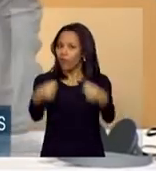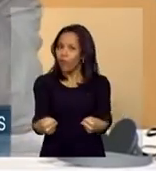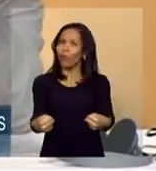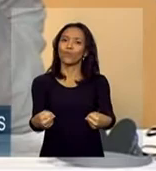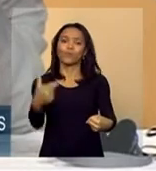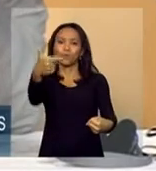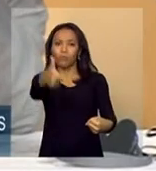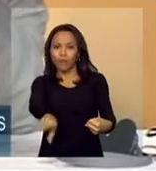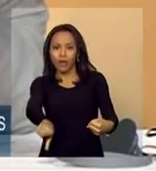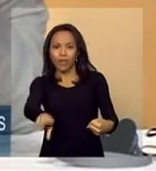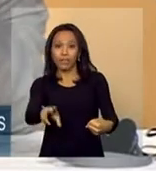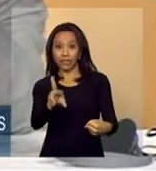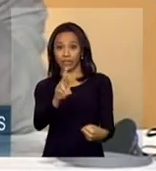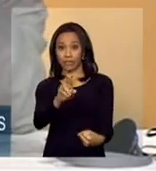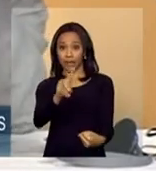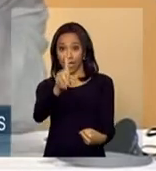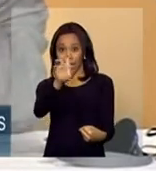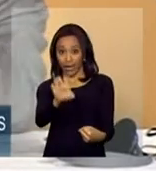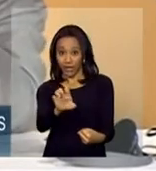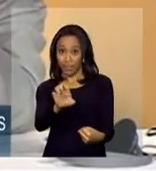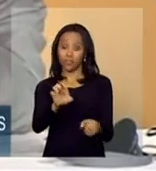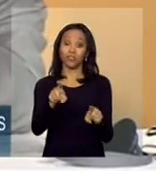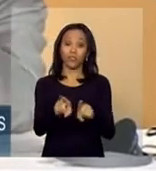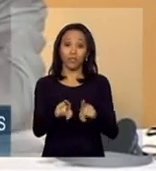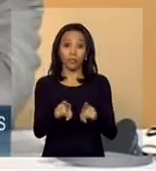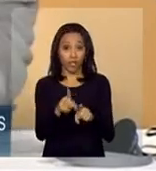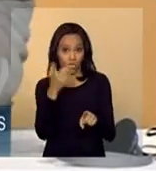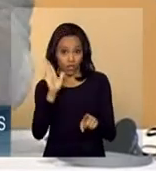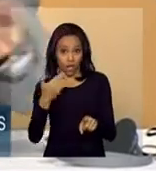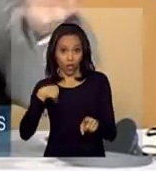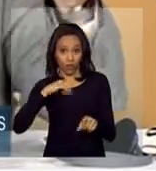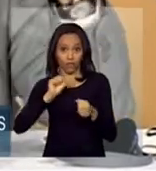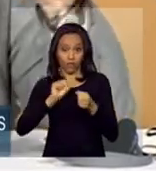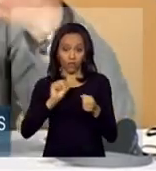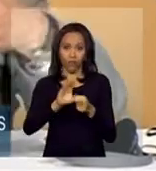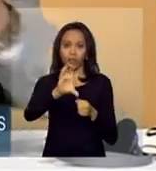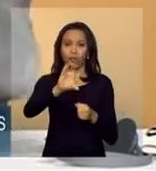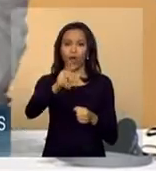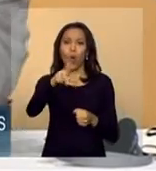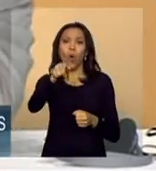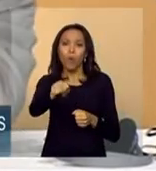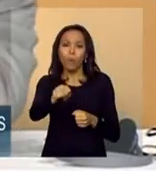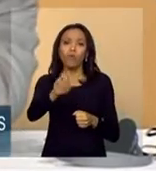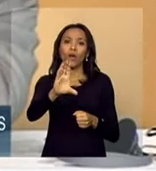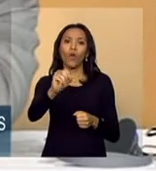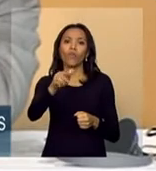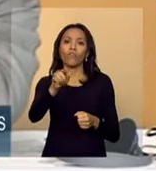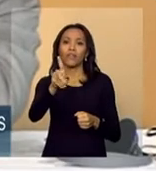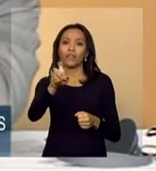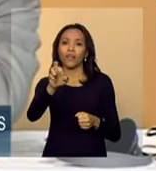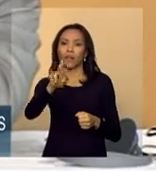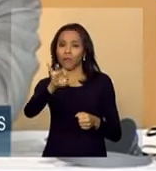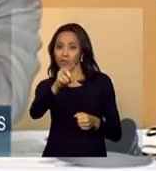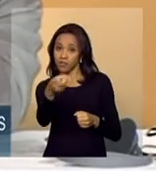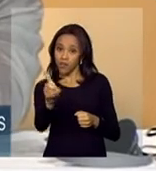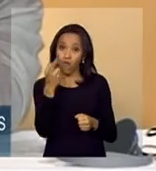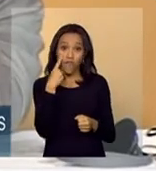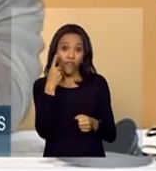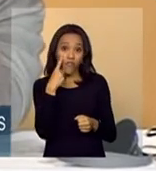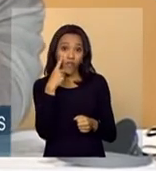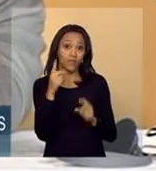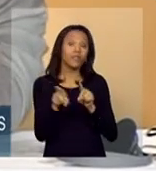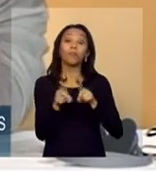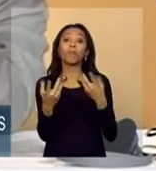que fizemos, então, basicamente, da Copa das Confederações. É preciso fechar o anel no sul e contemplar o norte do Brasil ainda com a